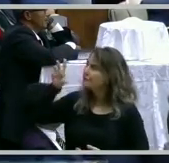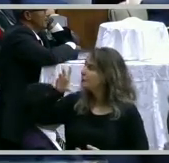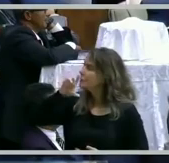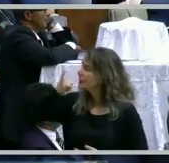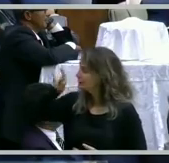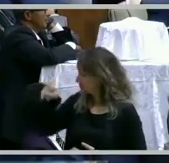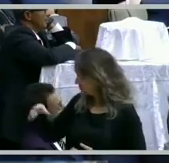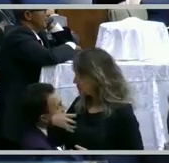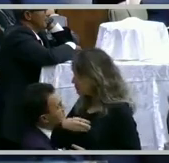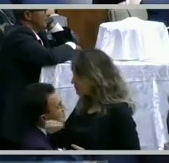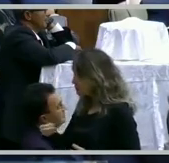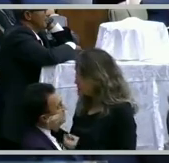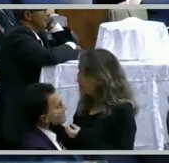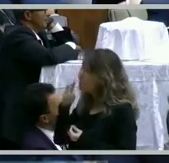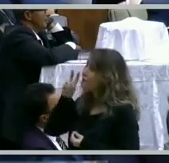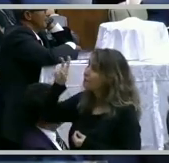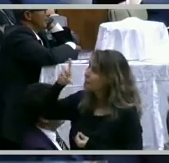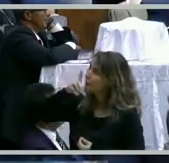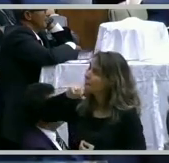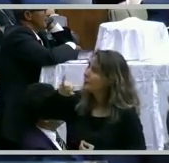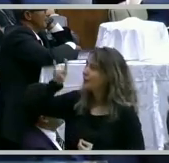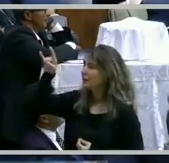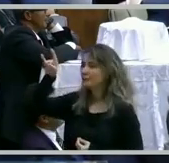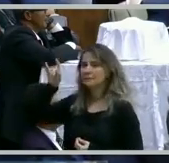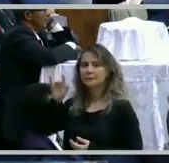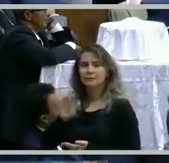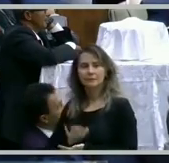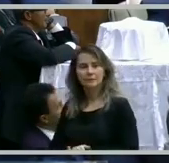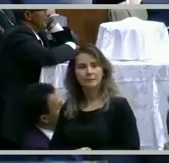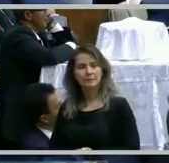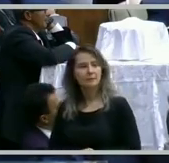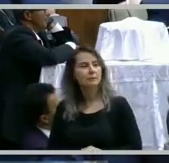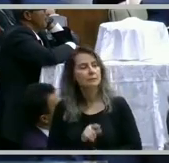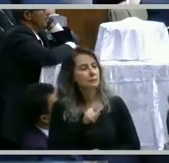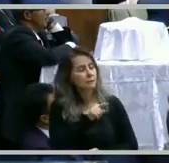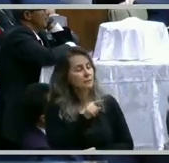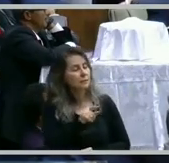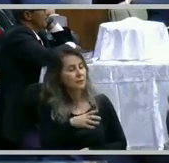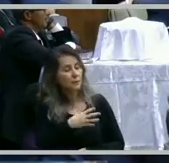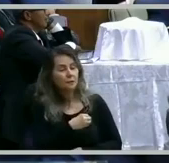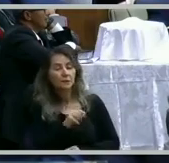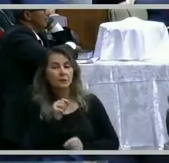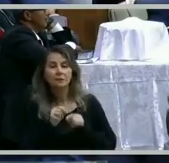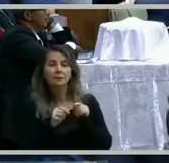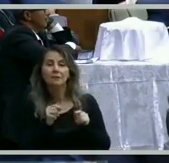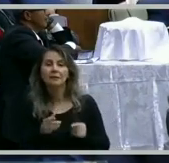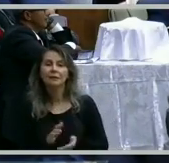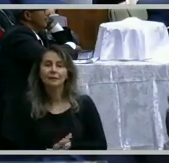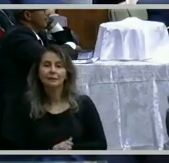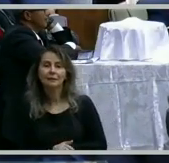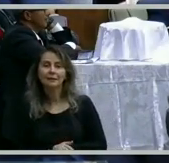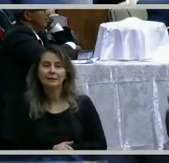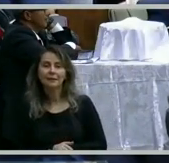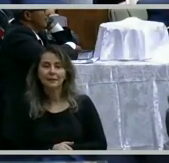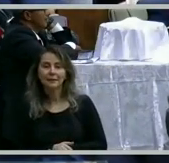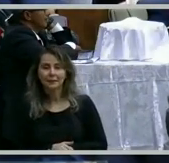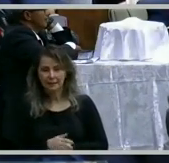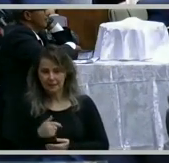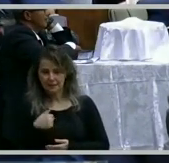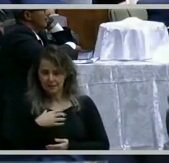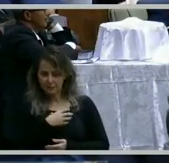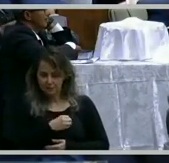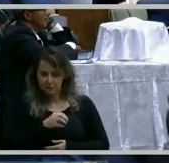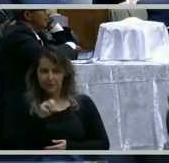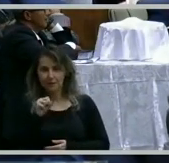mas queremos ver o Pai. E não é assim? Você é filho de quem? Eu sou filho de Severino Ramos, que é o meu pai lá em